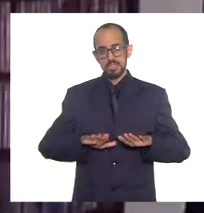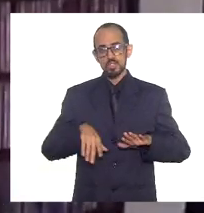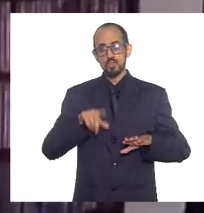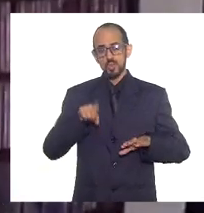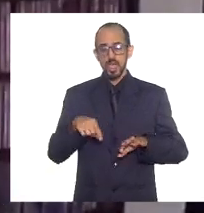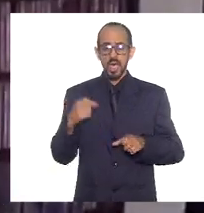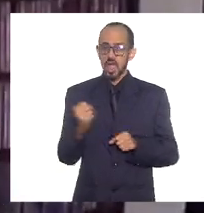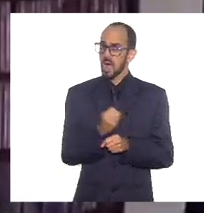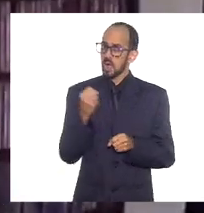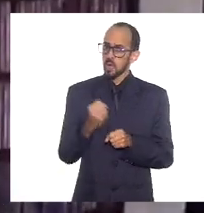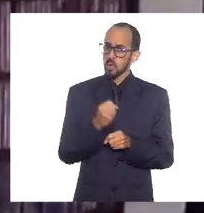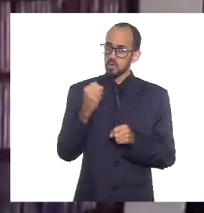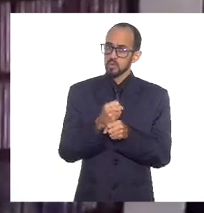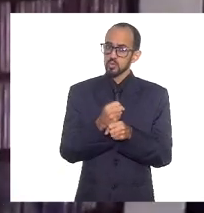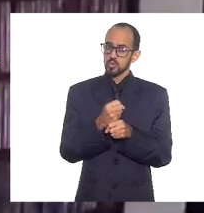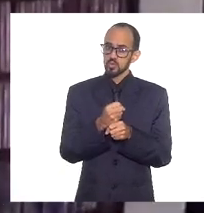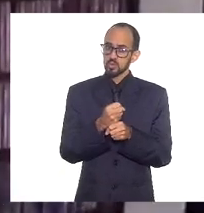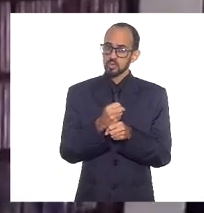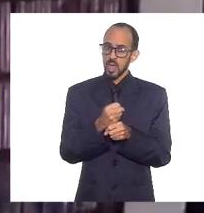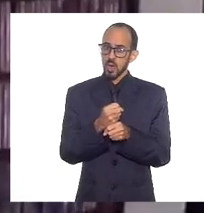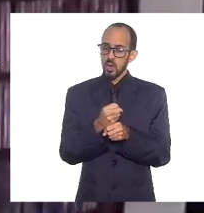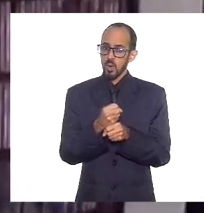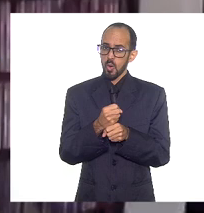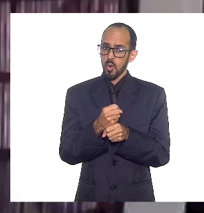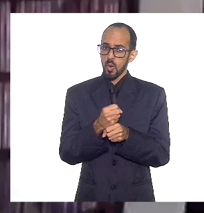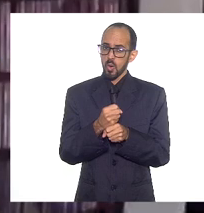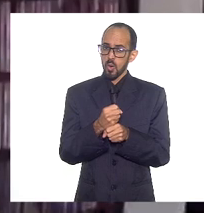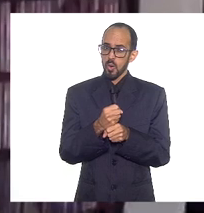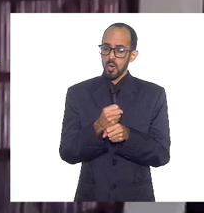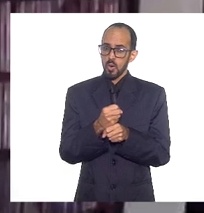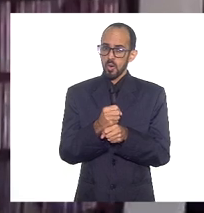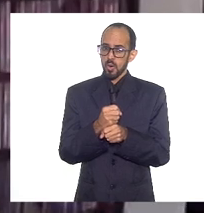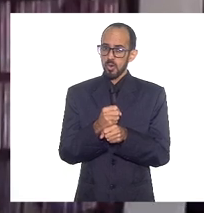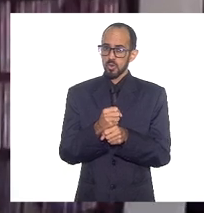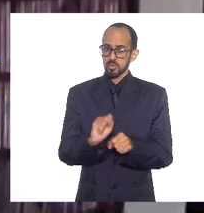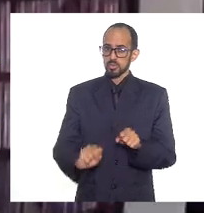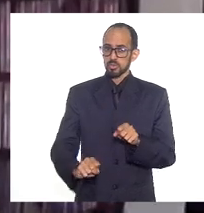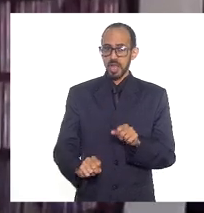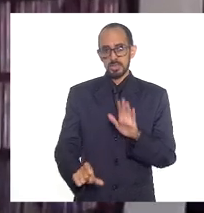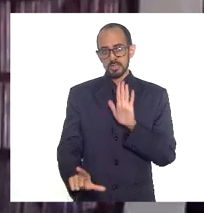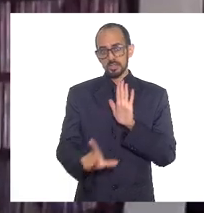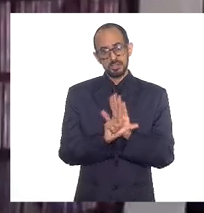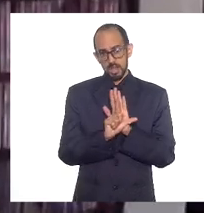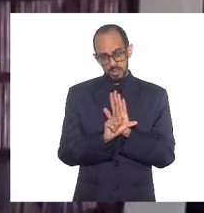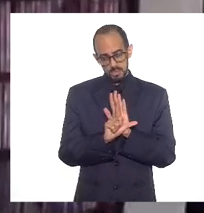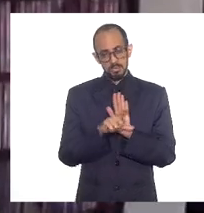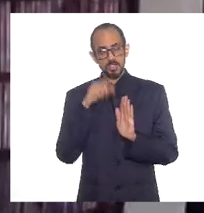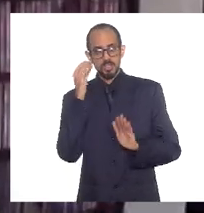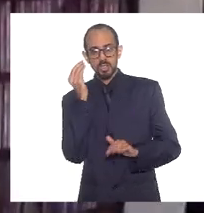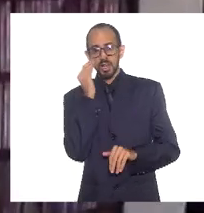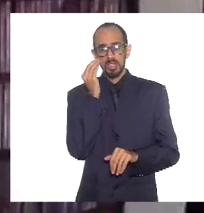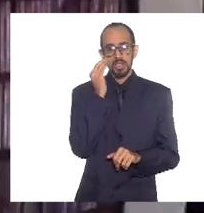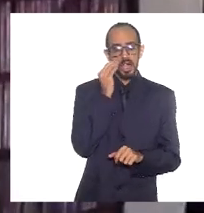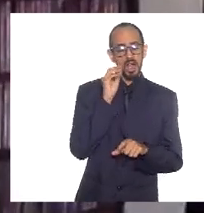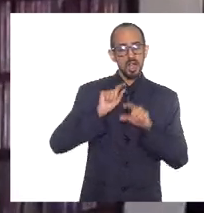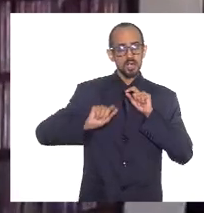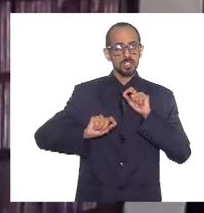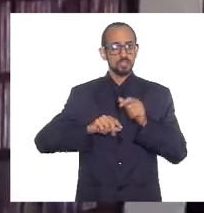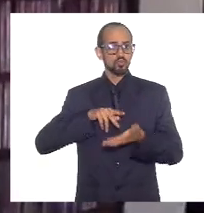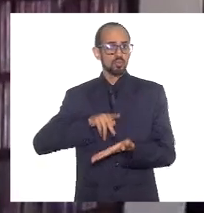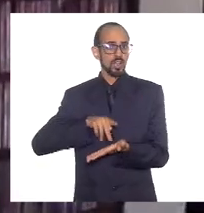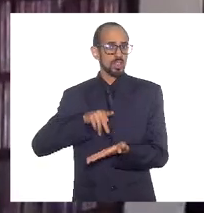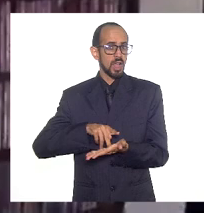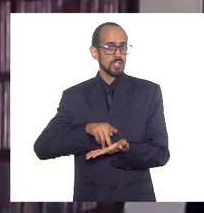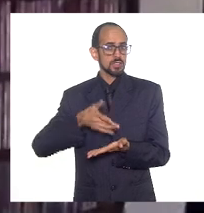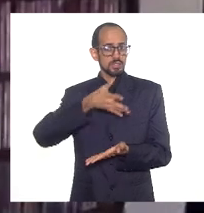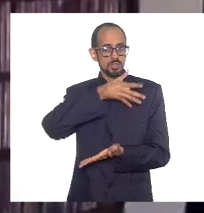construído um arcabouço legislativo, de legislações, né, para tentar realmente salvar o